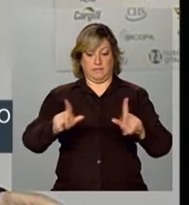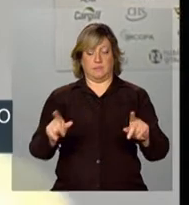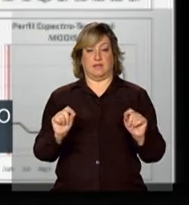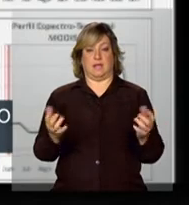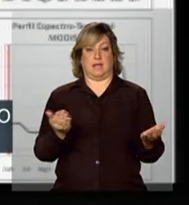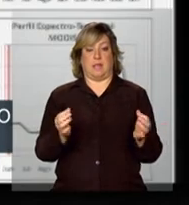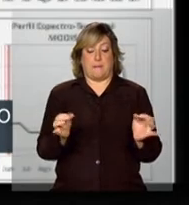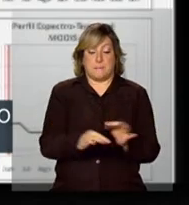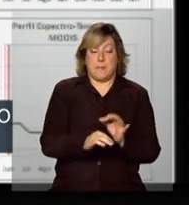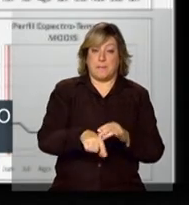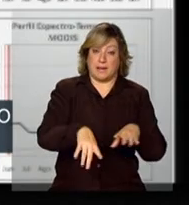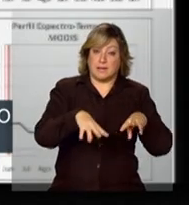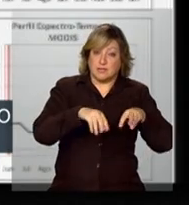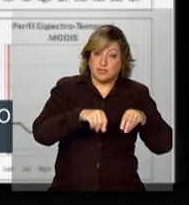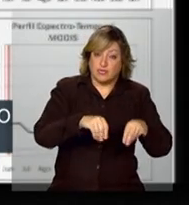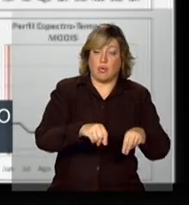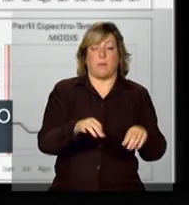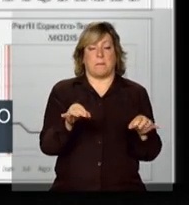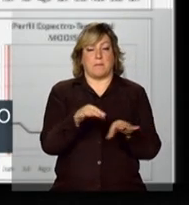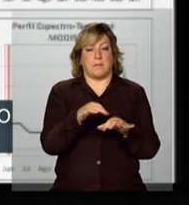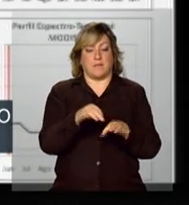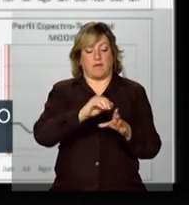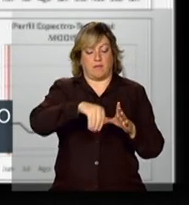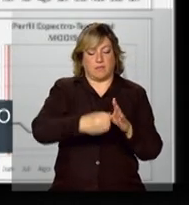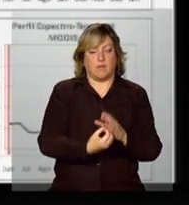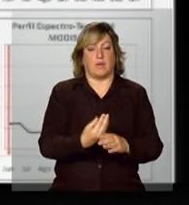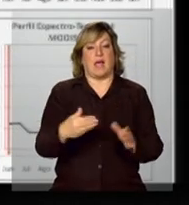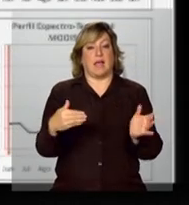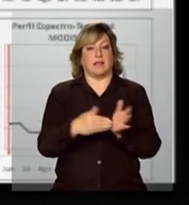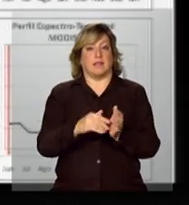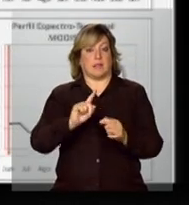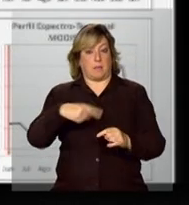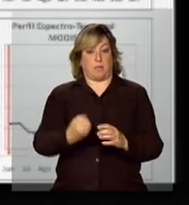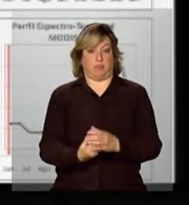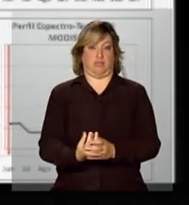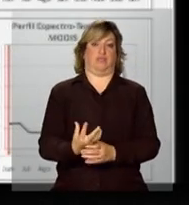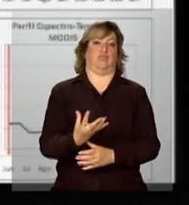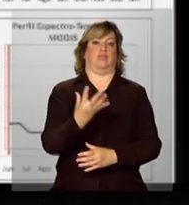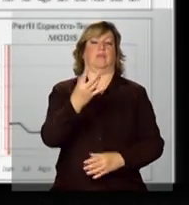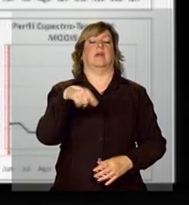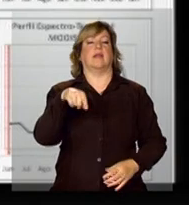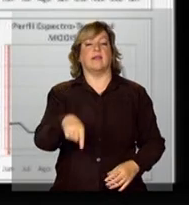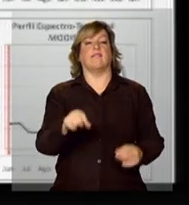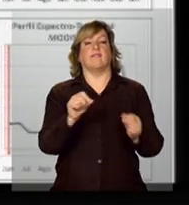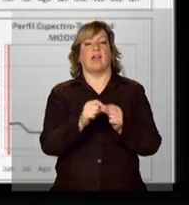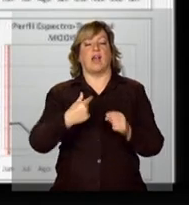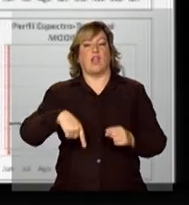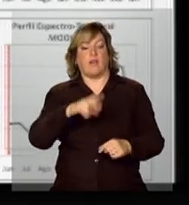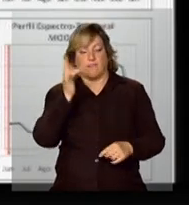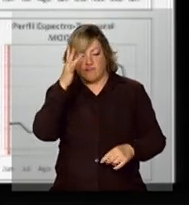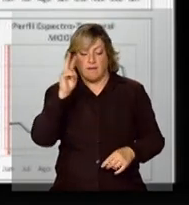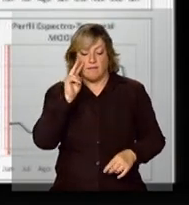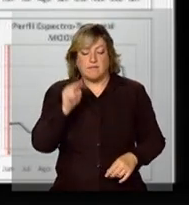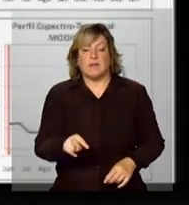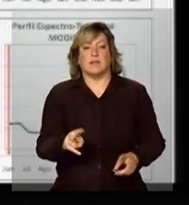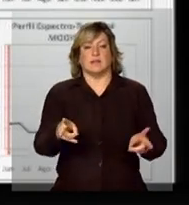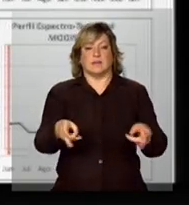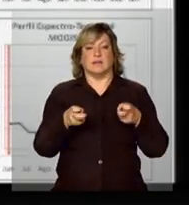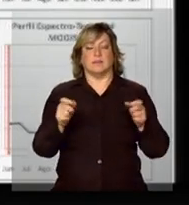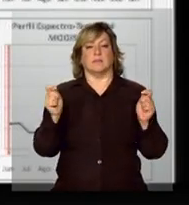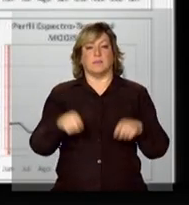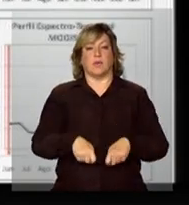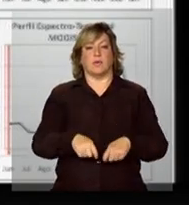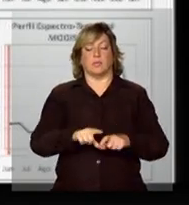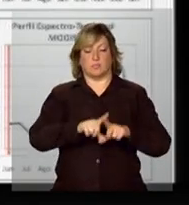o preparo do solo, tá, e a fase de máximo desenvolvimento da cultura faz com que a gente possa facilmente identificar